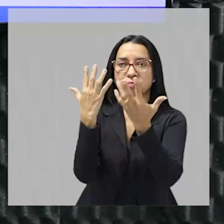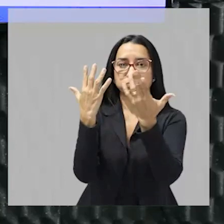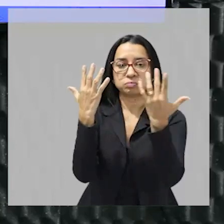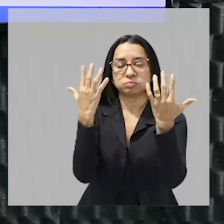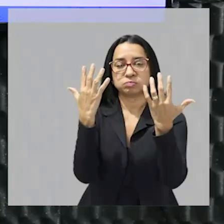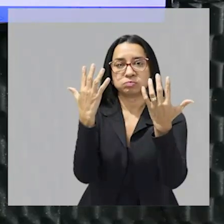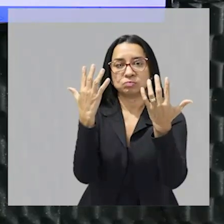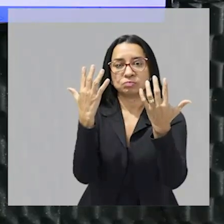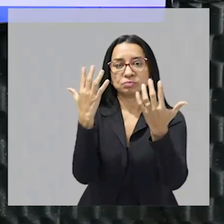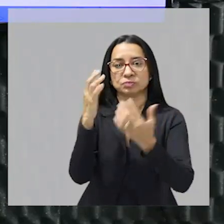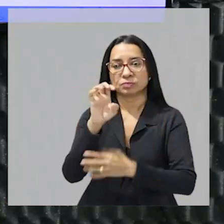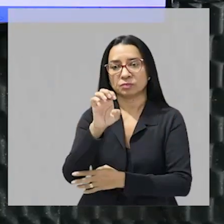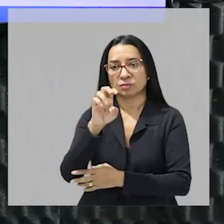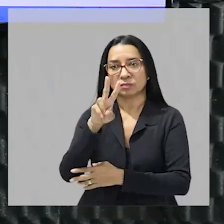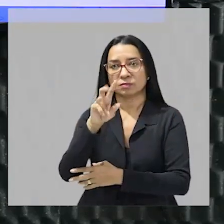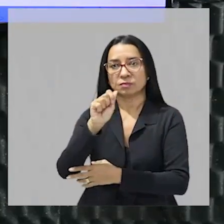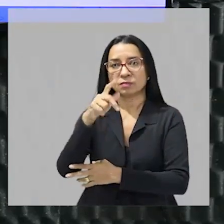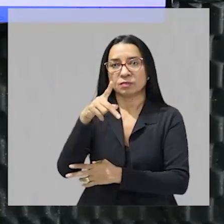evapotranspiração. Vou repetir.